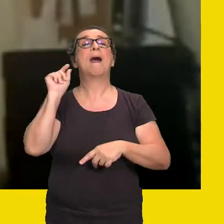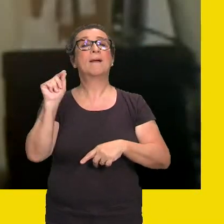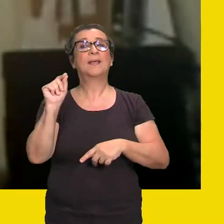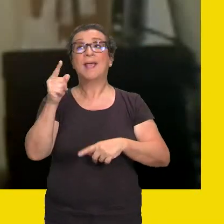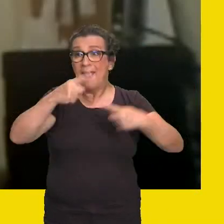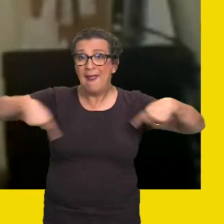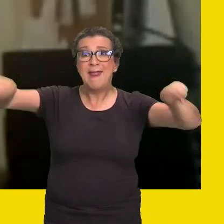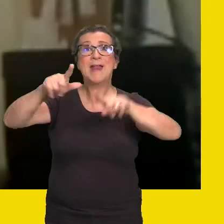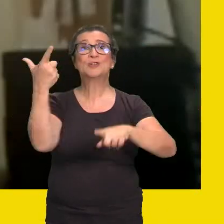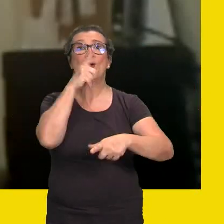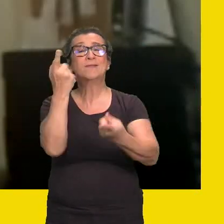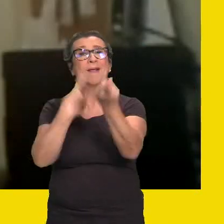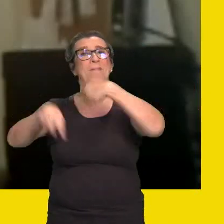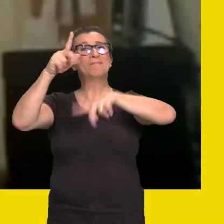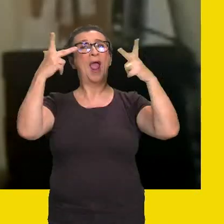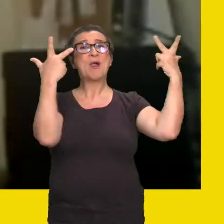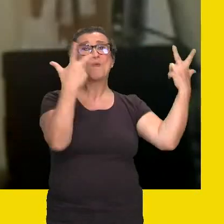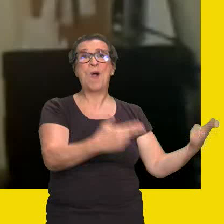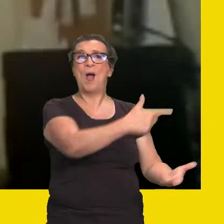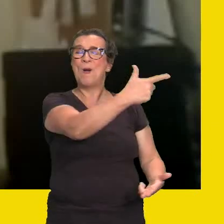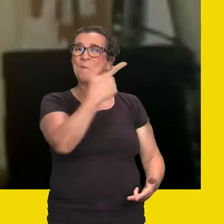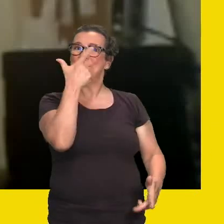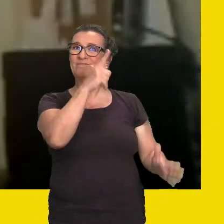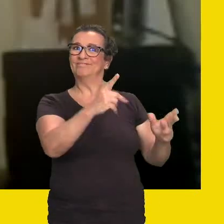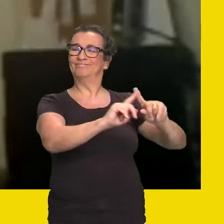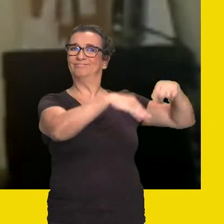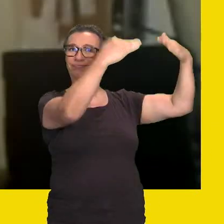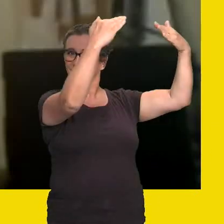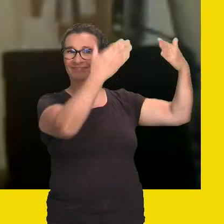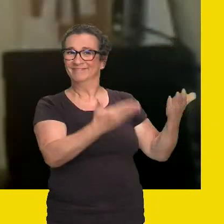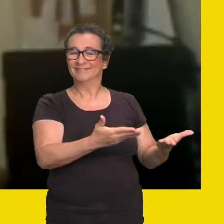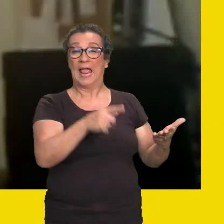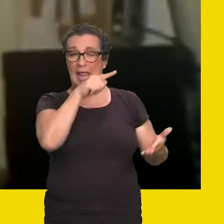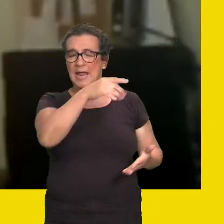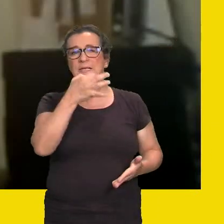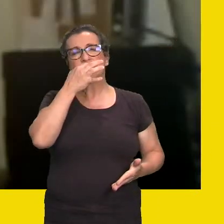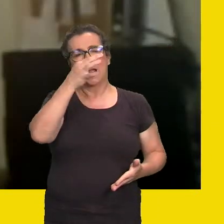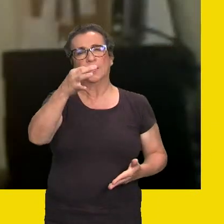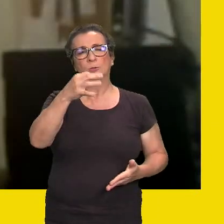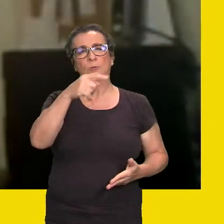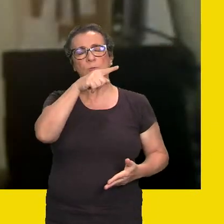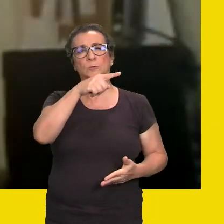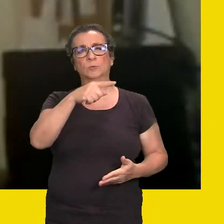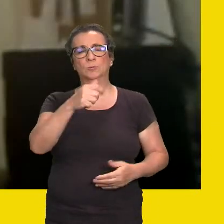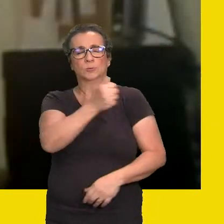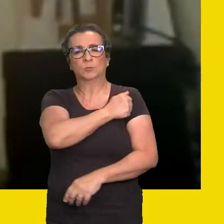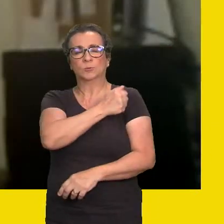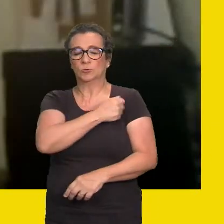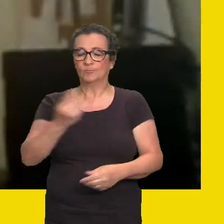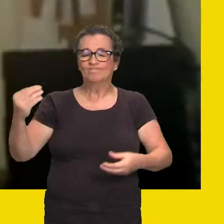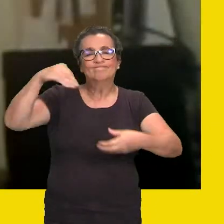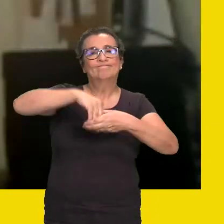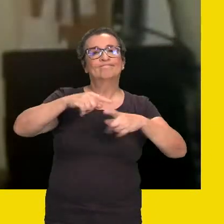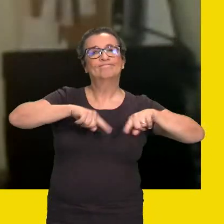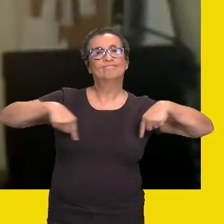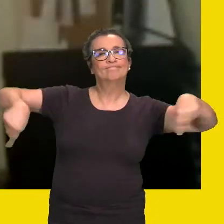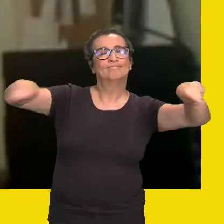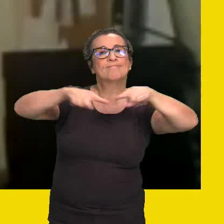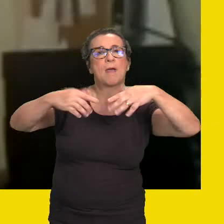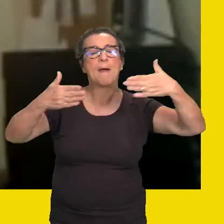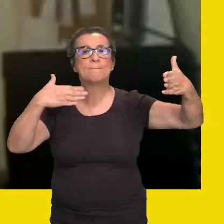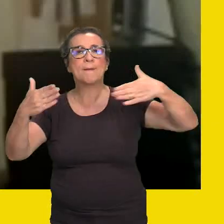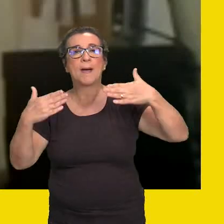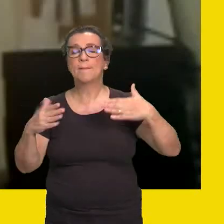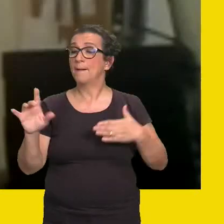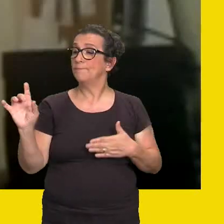tenham o sucesso que esse aluno teve. E esse aluno, ele sugeriu, dentro da nossa roda de conversa, que